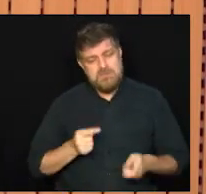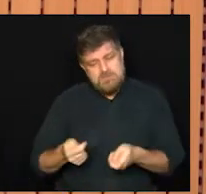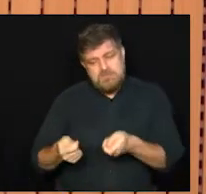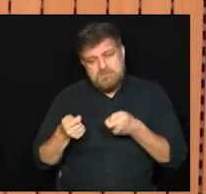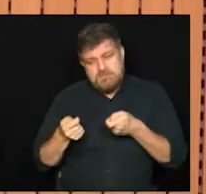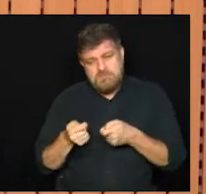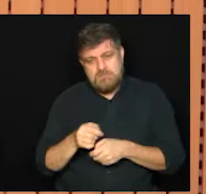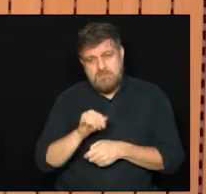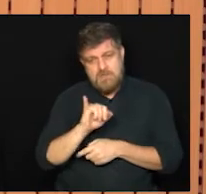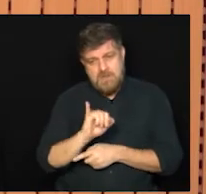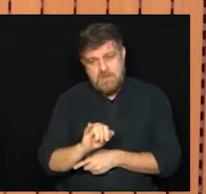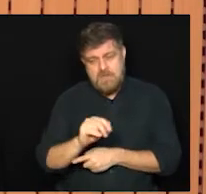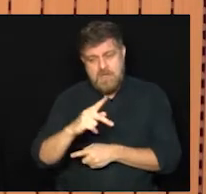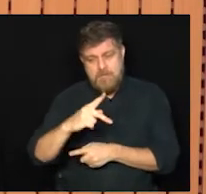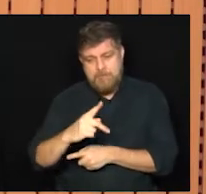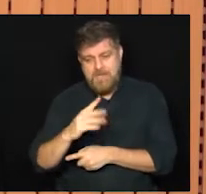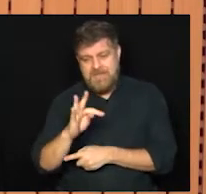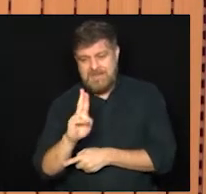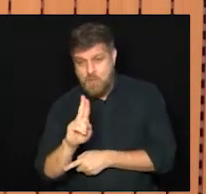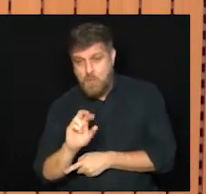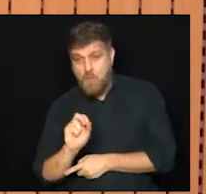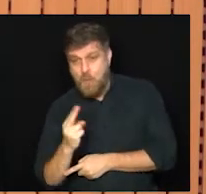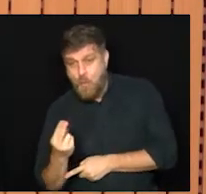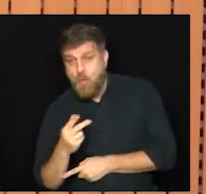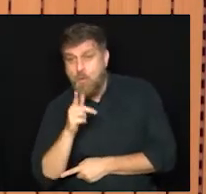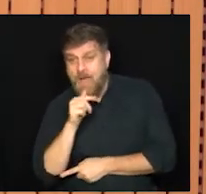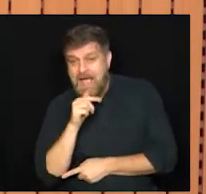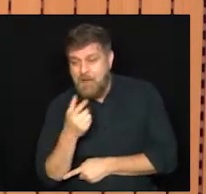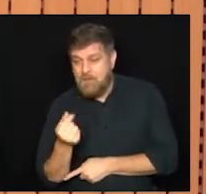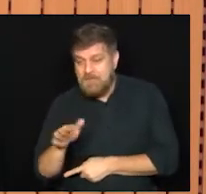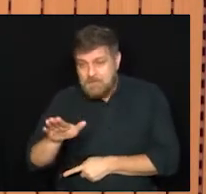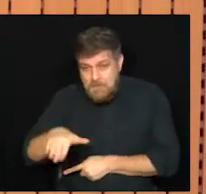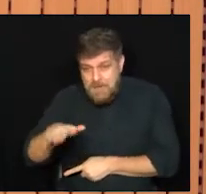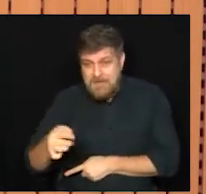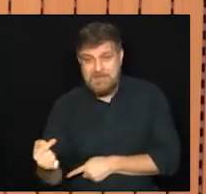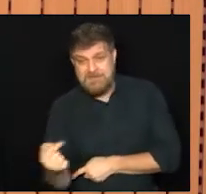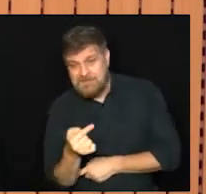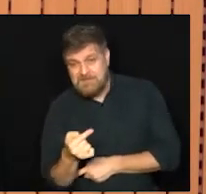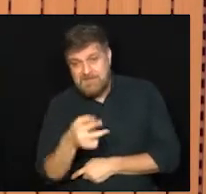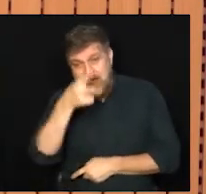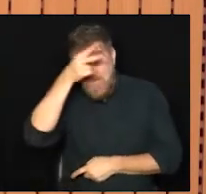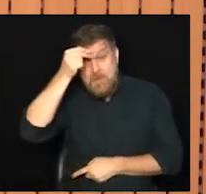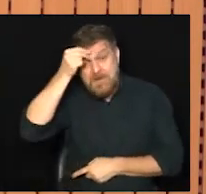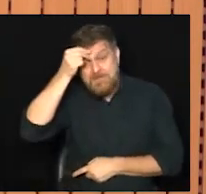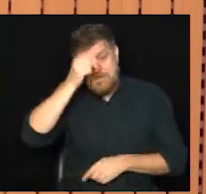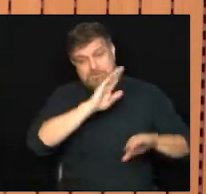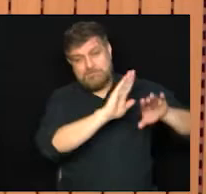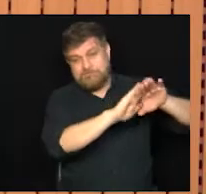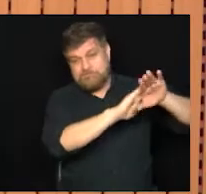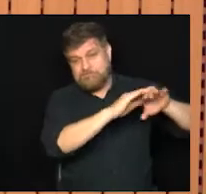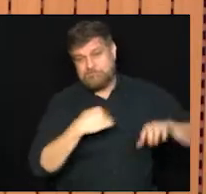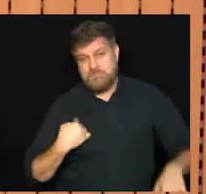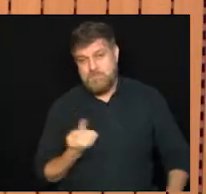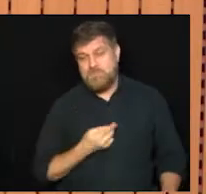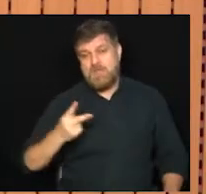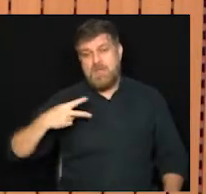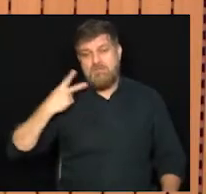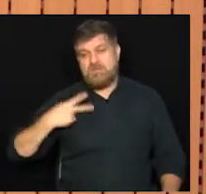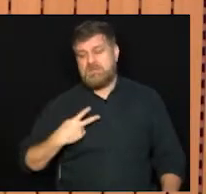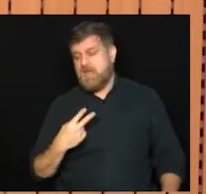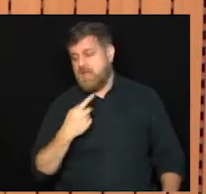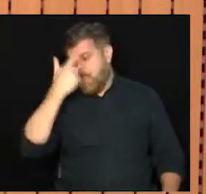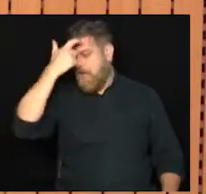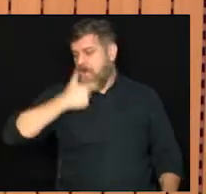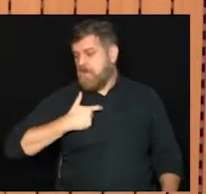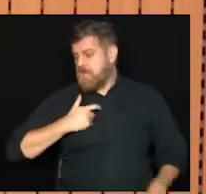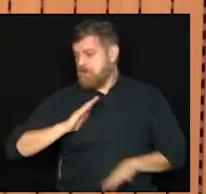ou tarifa de água, tem que ser iniciativa do Executivo. Né? Nós, vereadores, eu não podia chegar aqui, deixa que nós vamos fazer um projeto